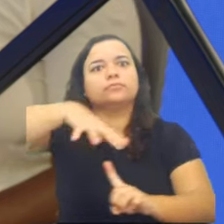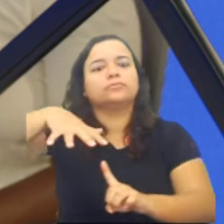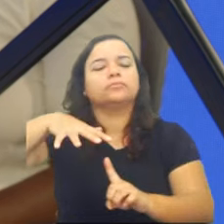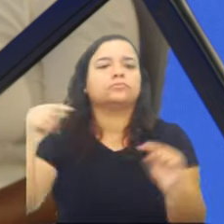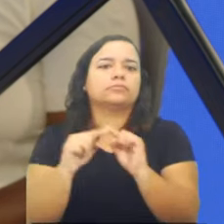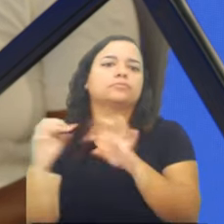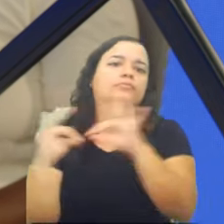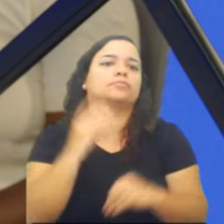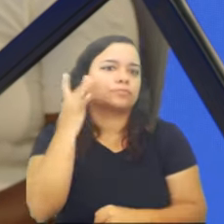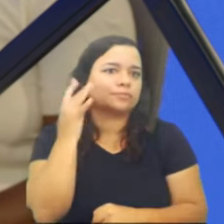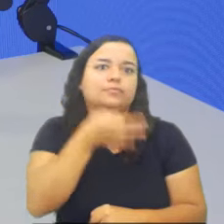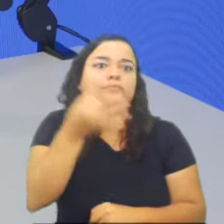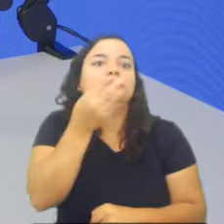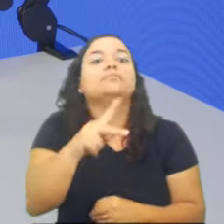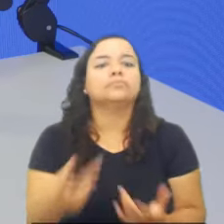esferas da